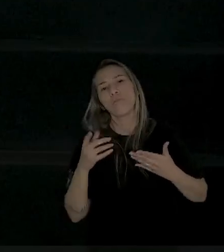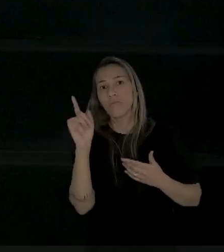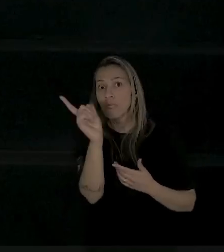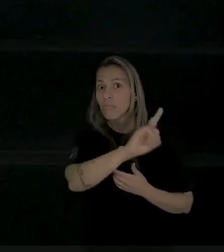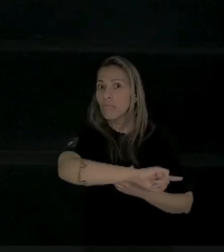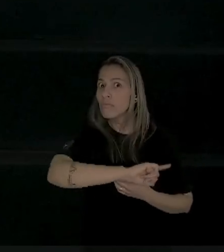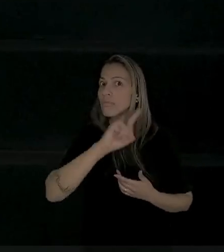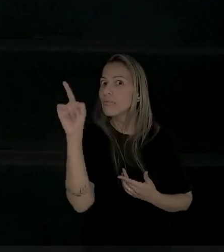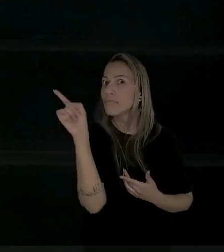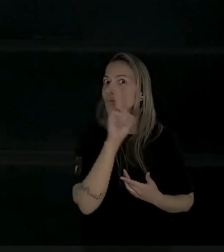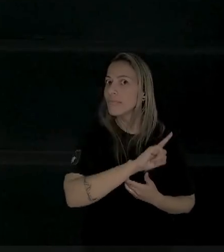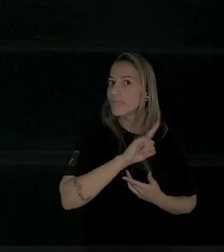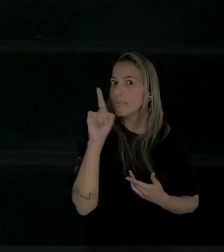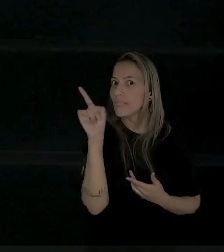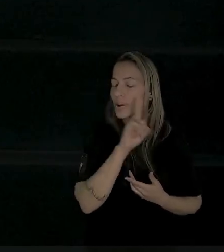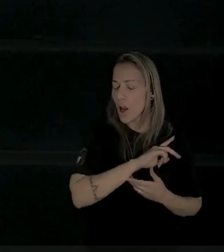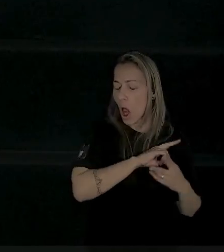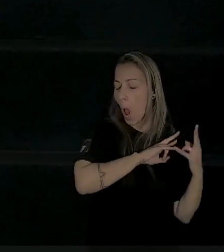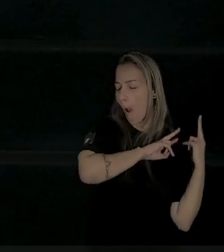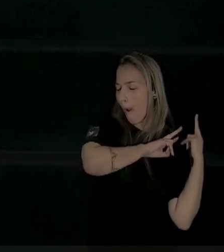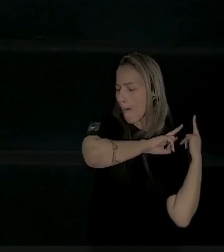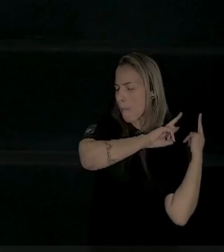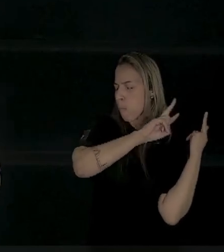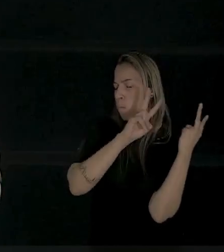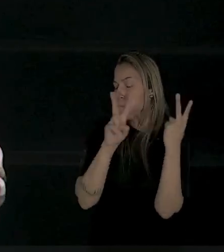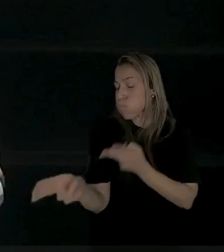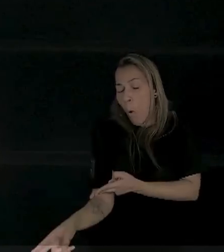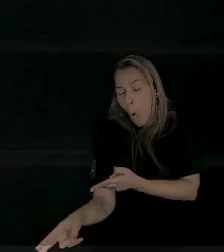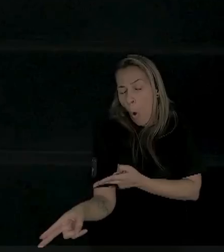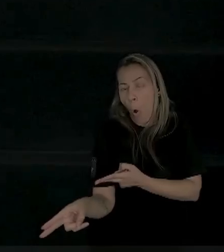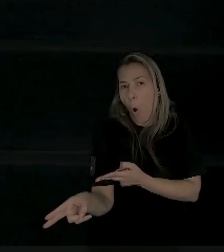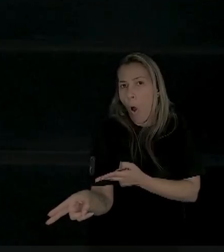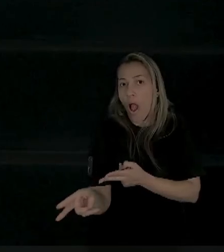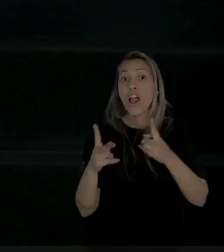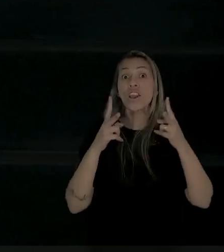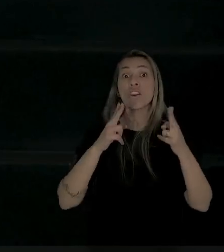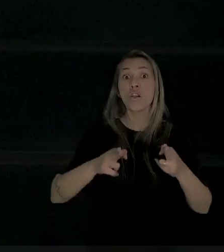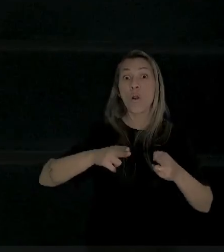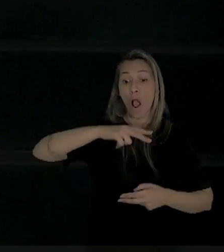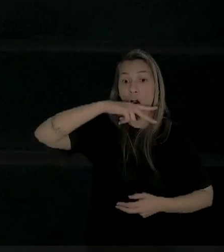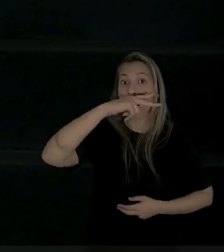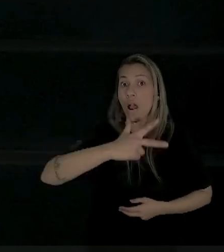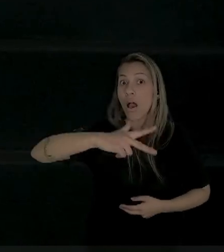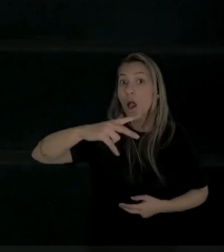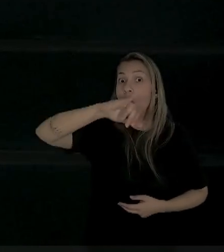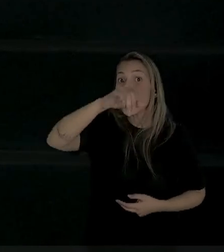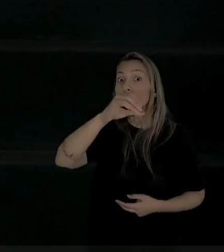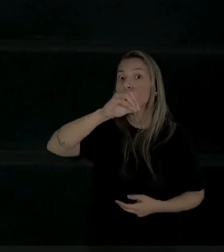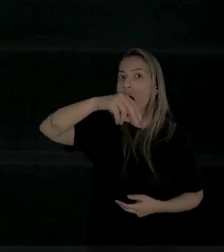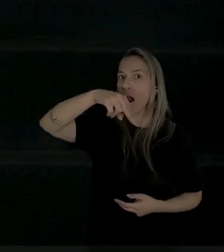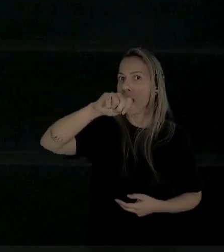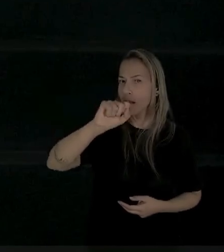é aquele sono de Jonas no porão do navio. É aquele sono que você